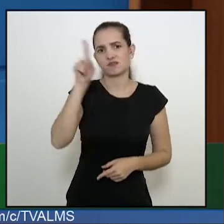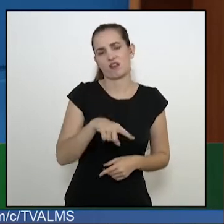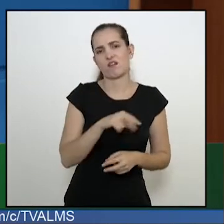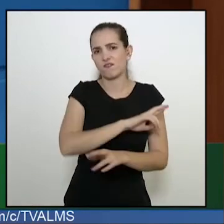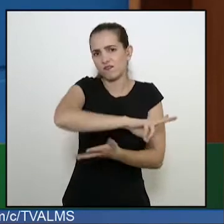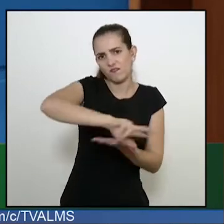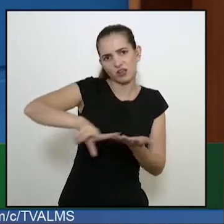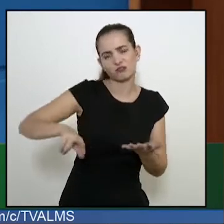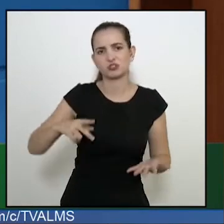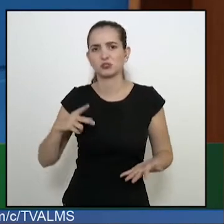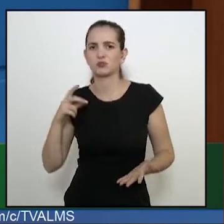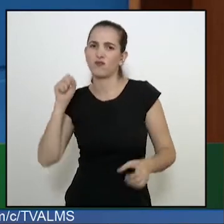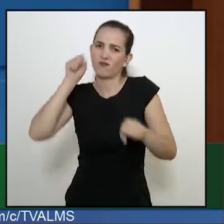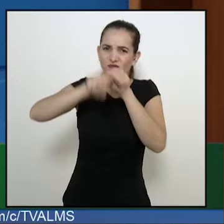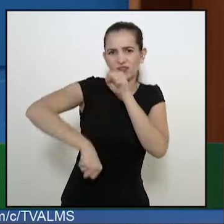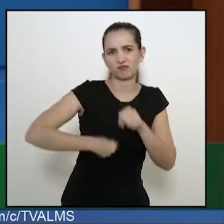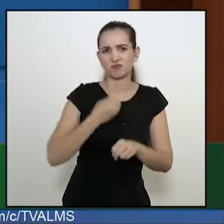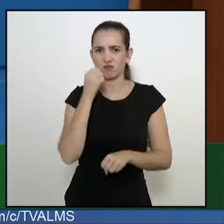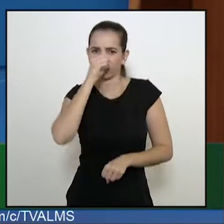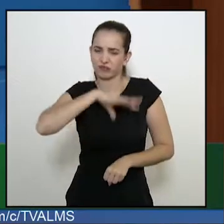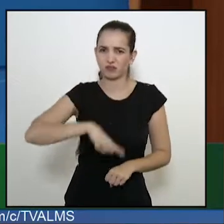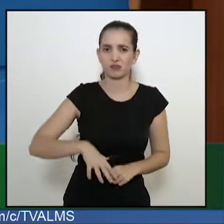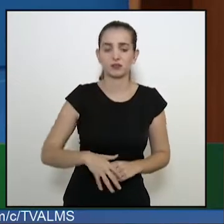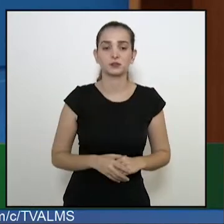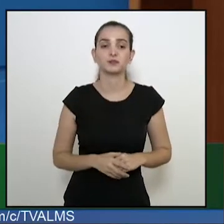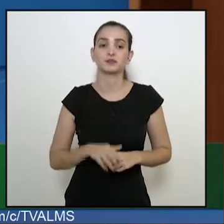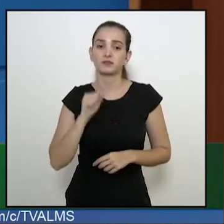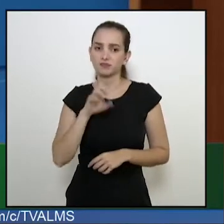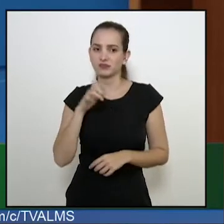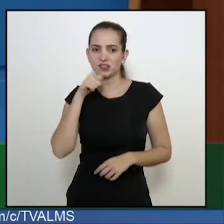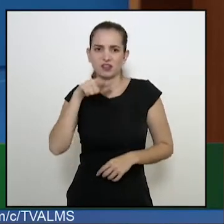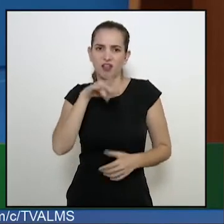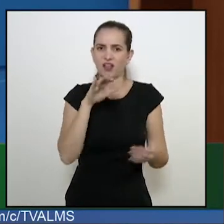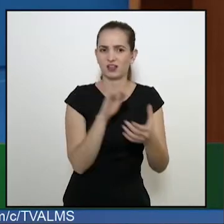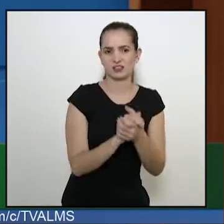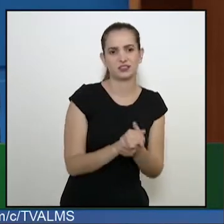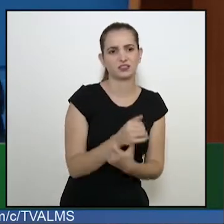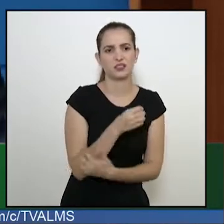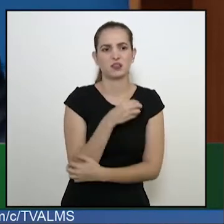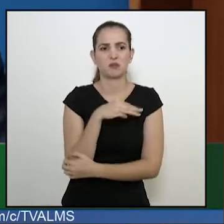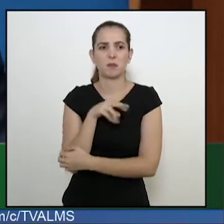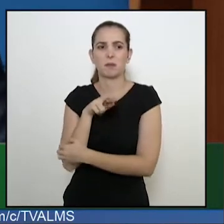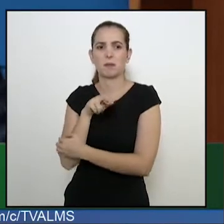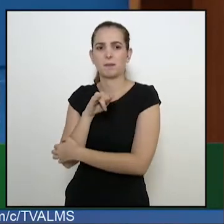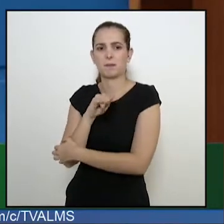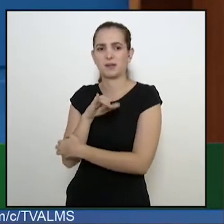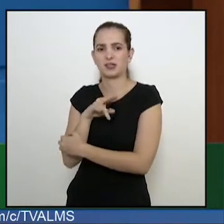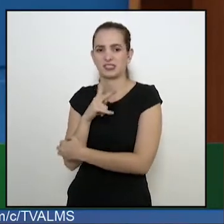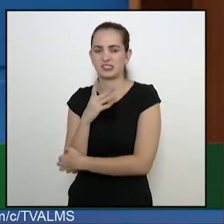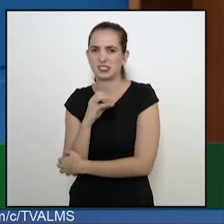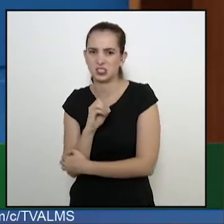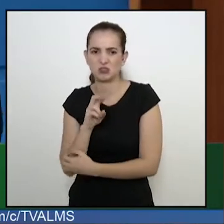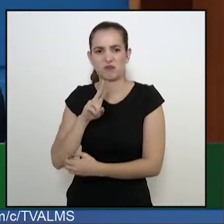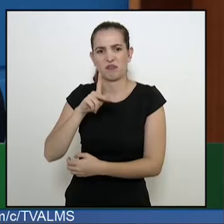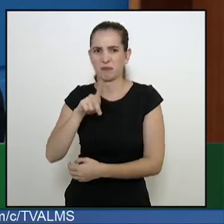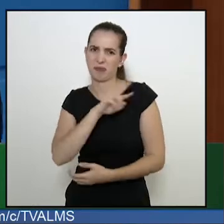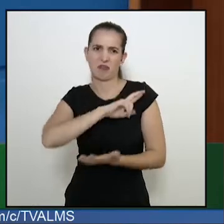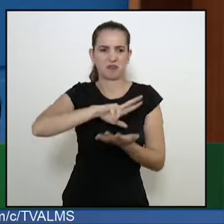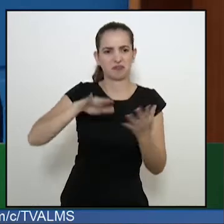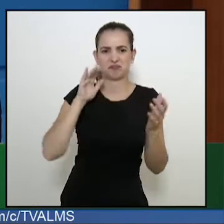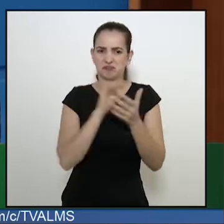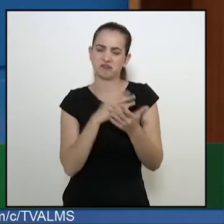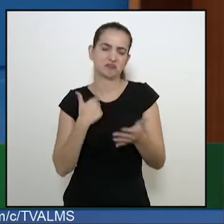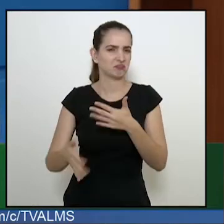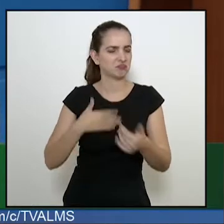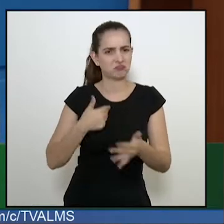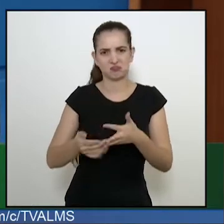de agressão, desse tipo de violência. E mesmo que ela fosse casada com um Marcinho VP, que filha fosse de alguém, não importa, é